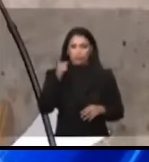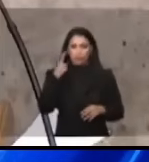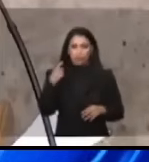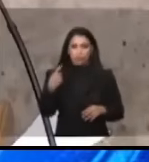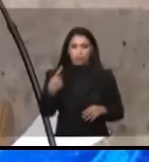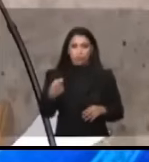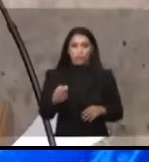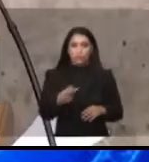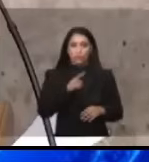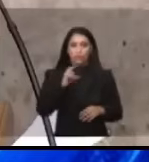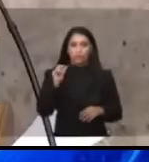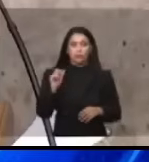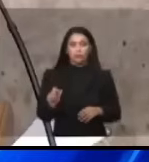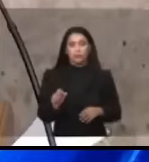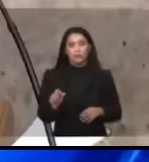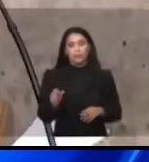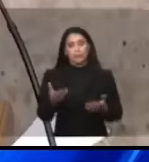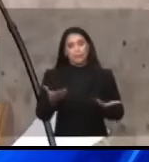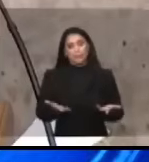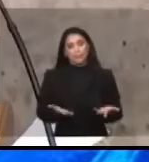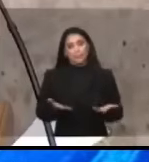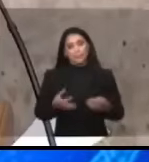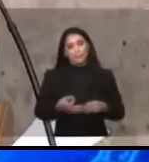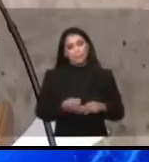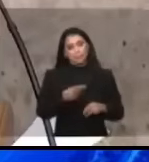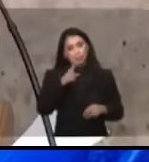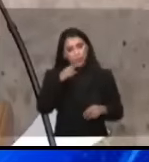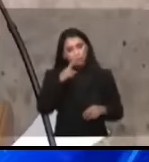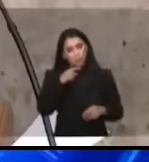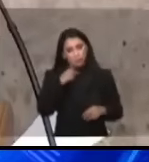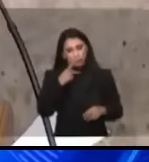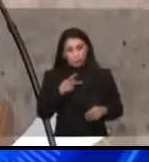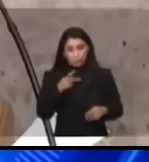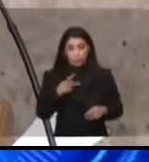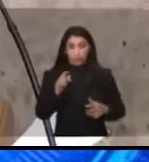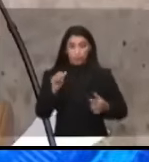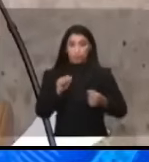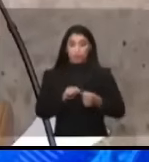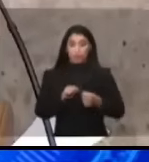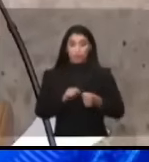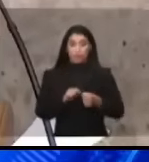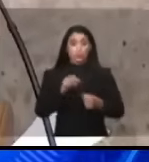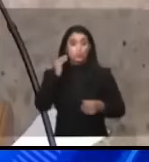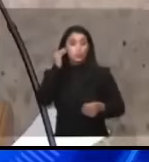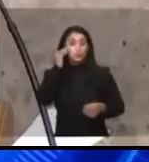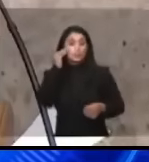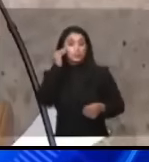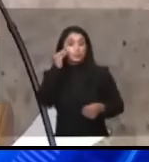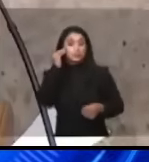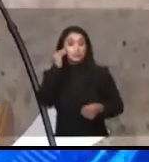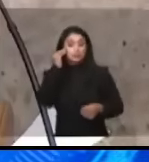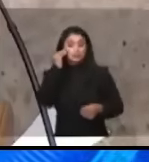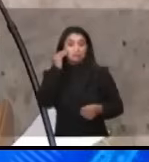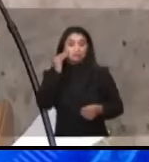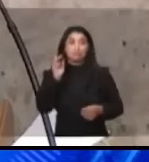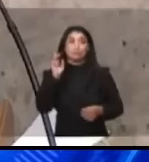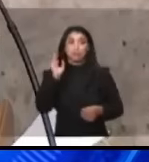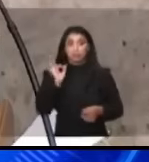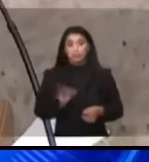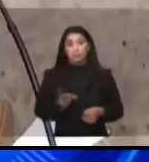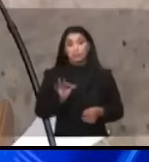né? Eu penso, o ministro Marques costuma dizer que nós estamos fazendo um experimento. E com muita razão,